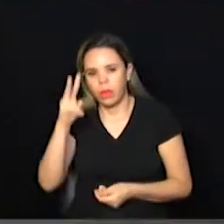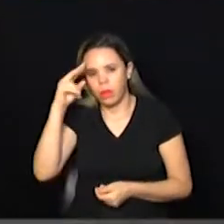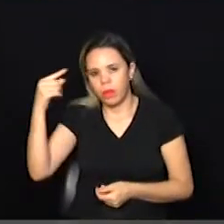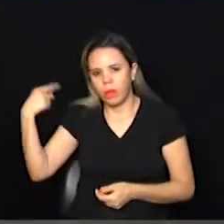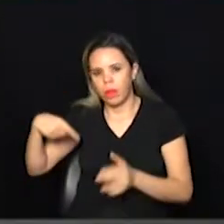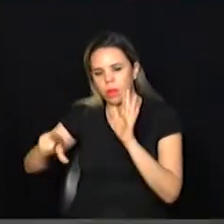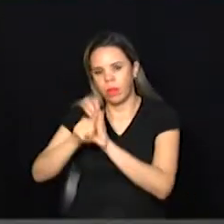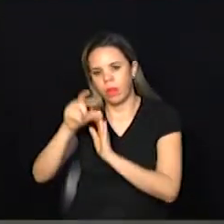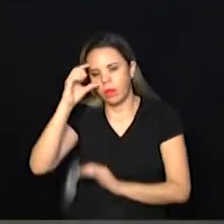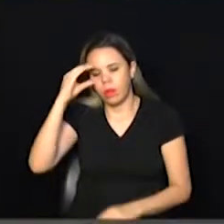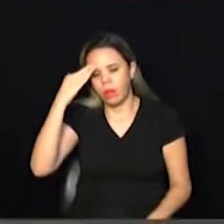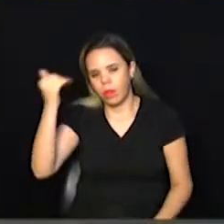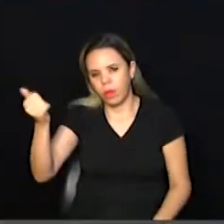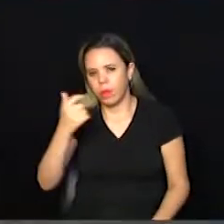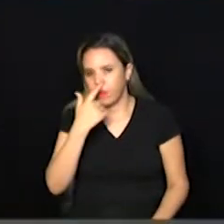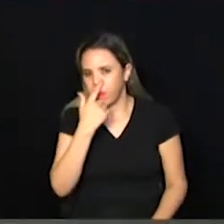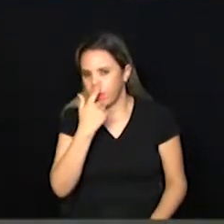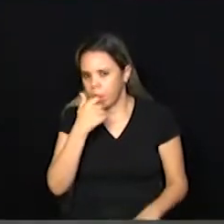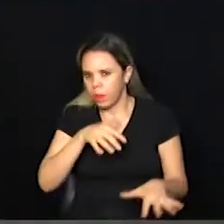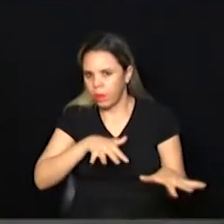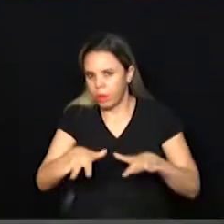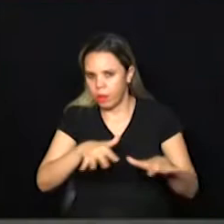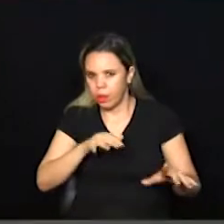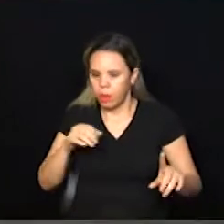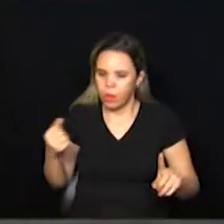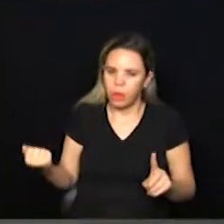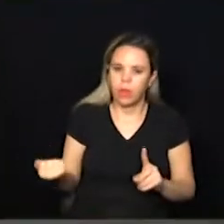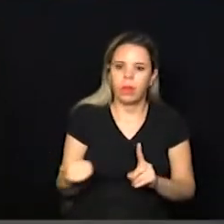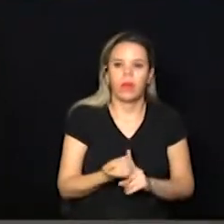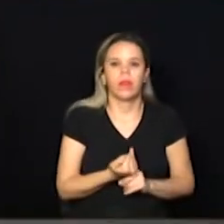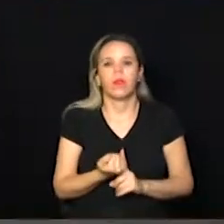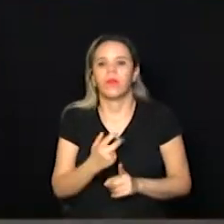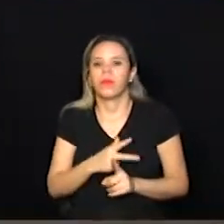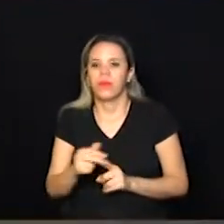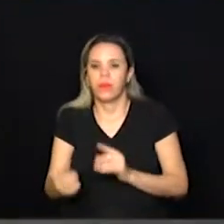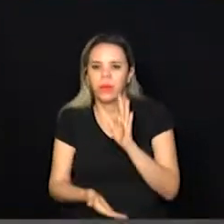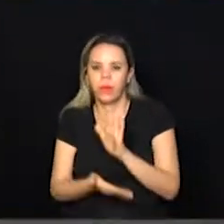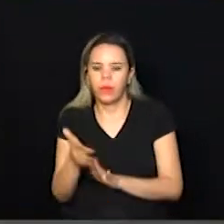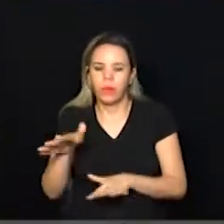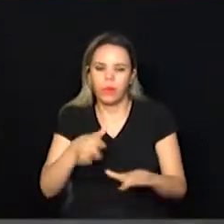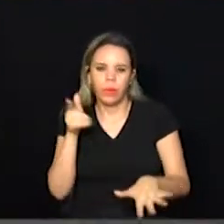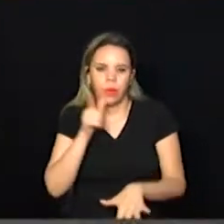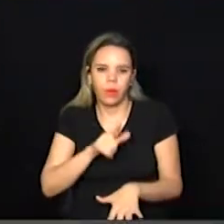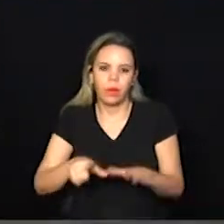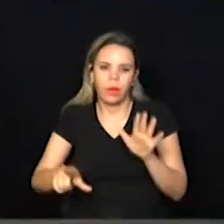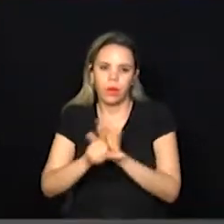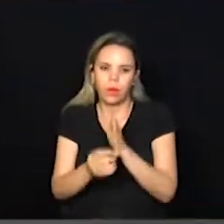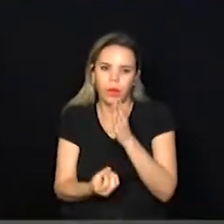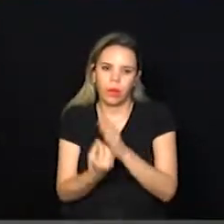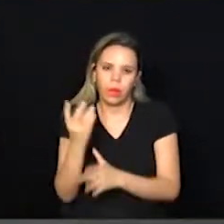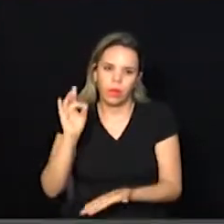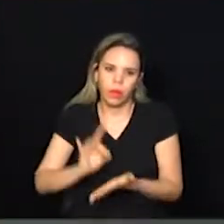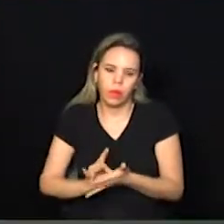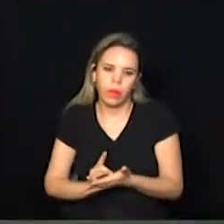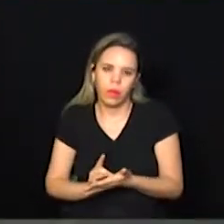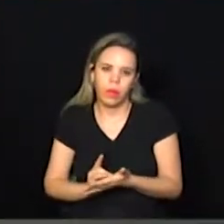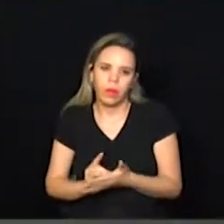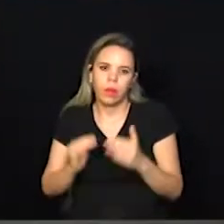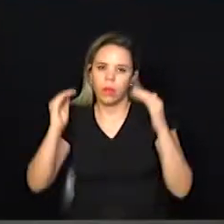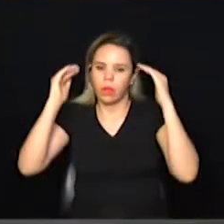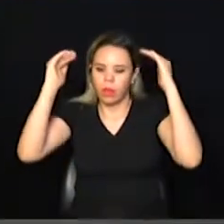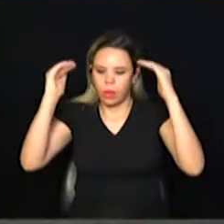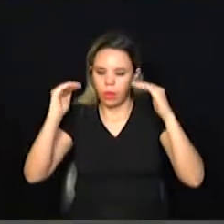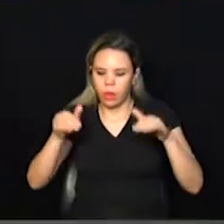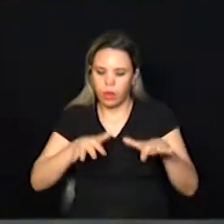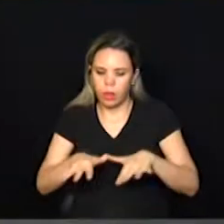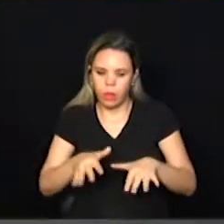Lei da Maria da Penha? São de movimentos sociais que saíram e fizeram com que essa lei, de fato, se efetivasse. Não veio lá de cima, foi dos